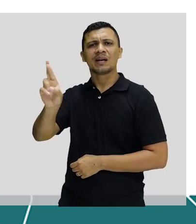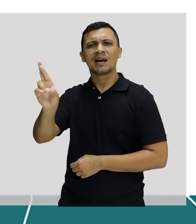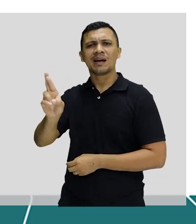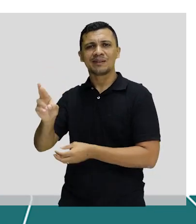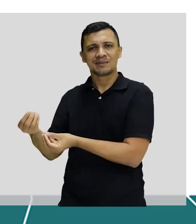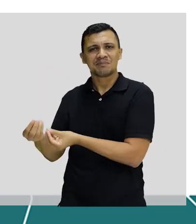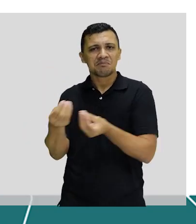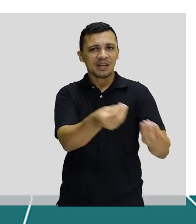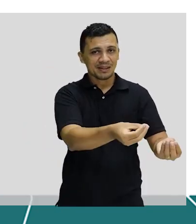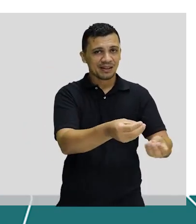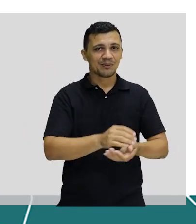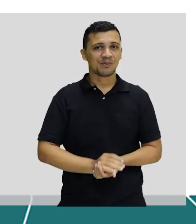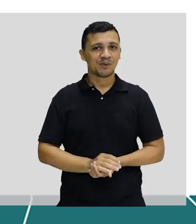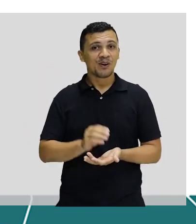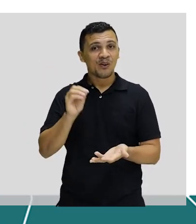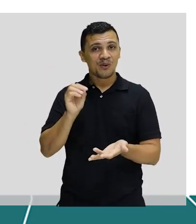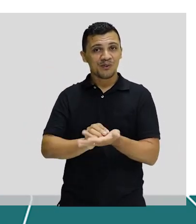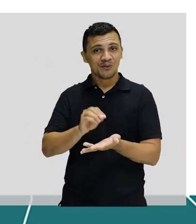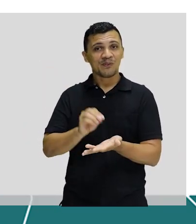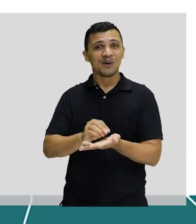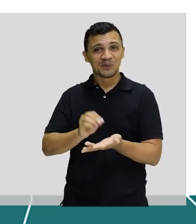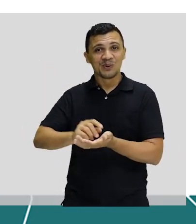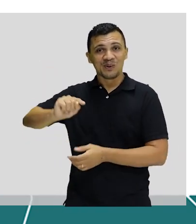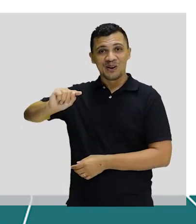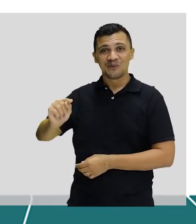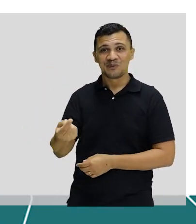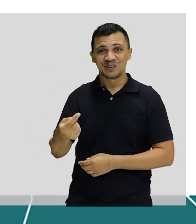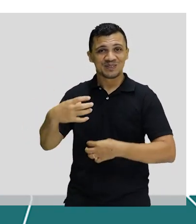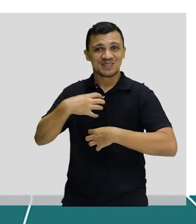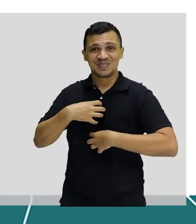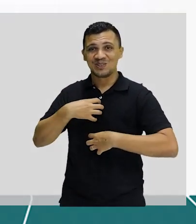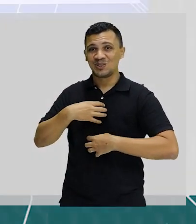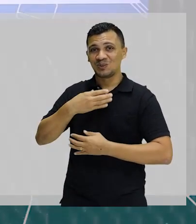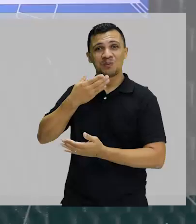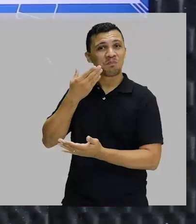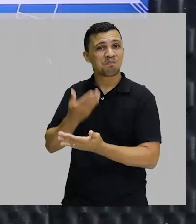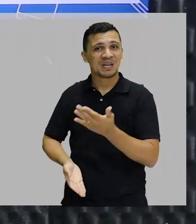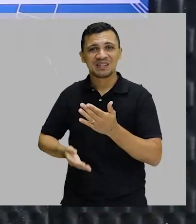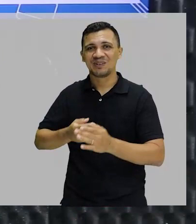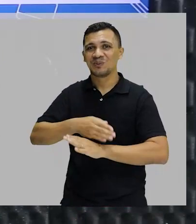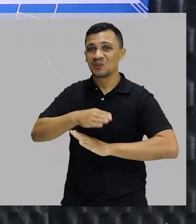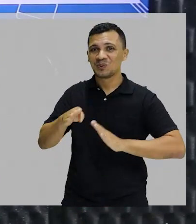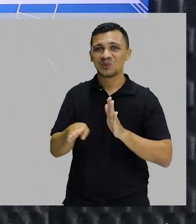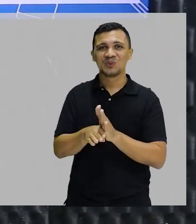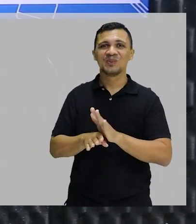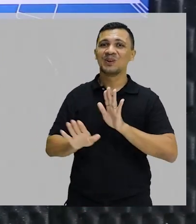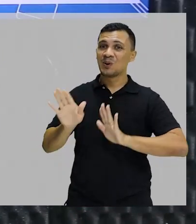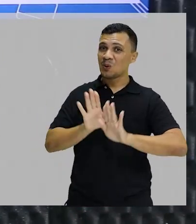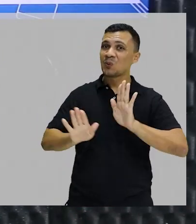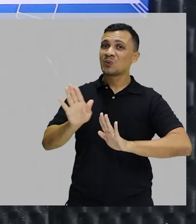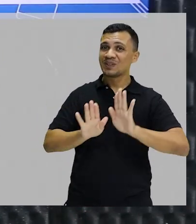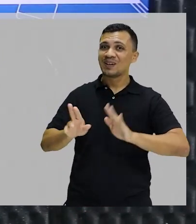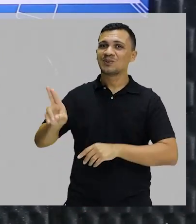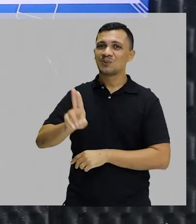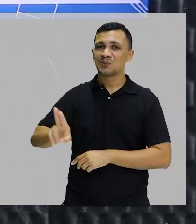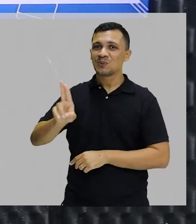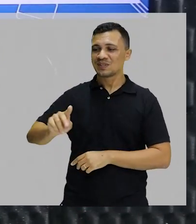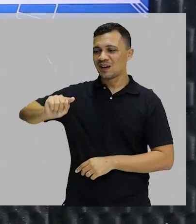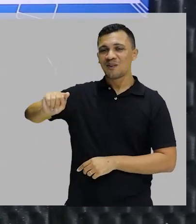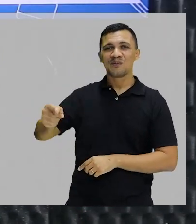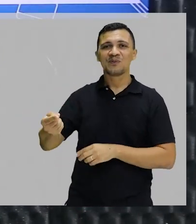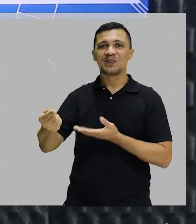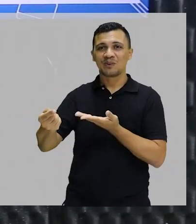faltou aí uma vírgula e aí perdeu totalmente o sentido. Então, muito cuidado quando vocês forem utilizar a vírgula, que ela pode